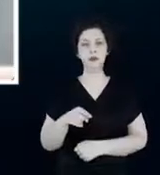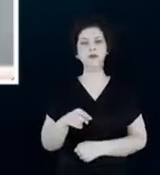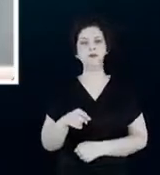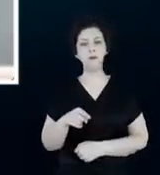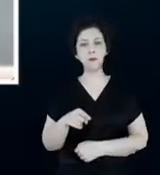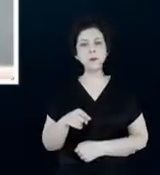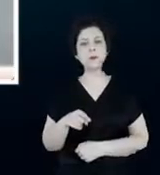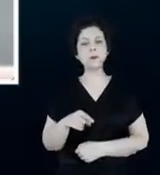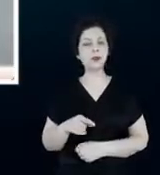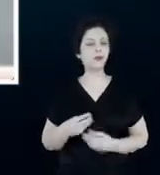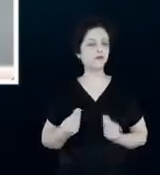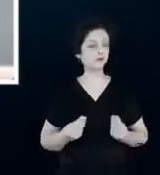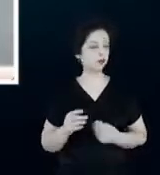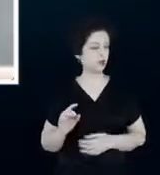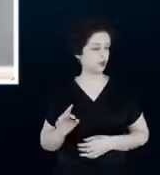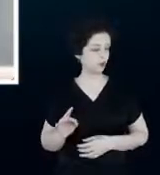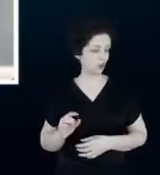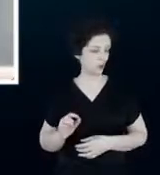não só